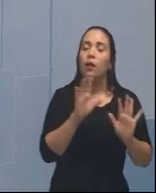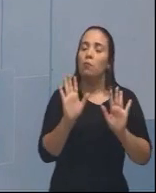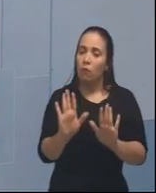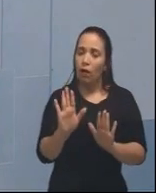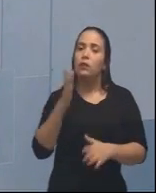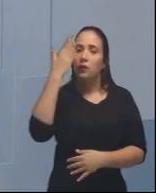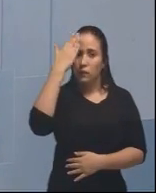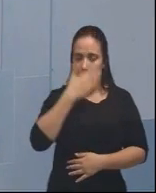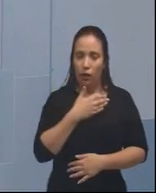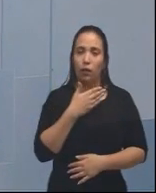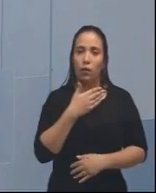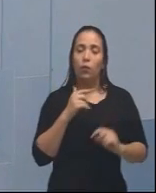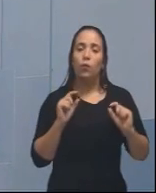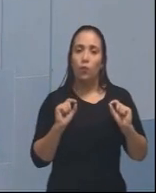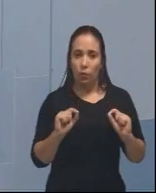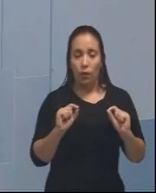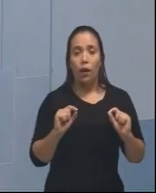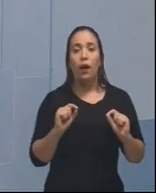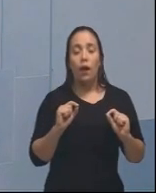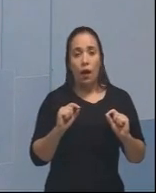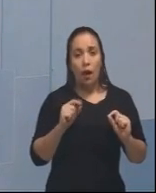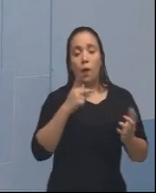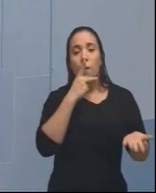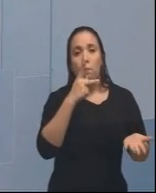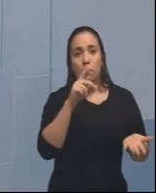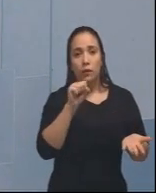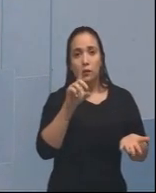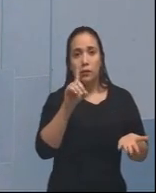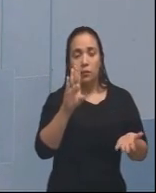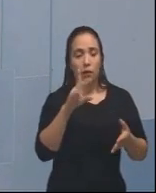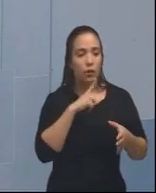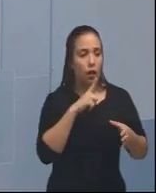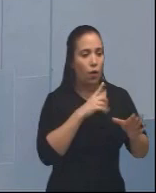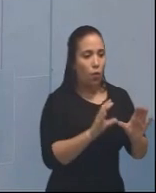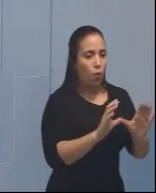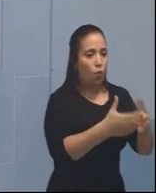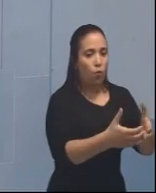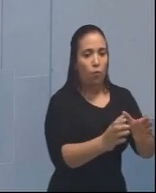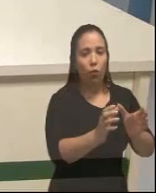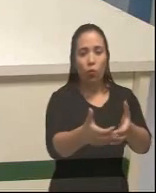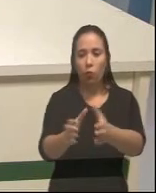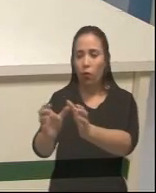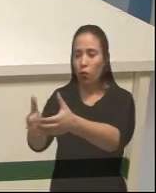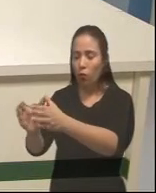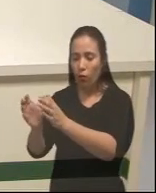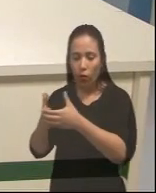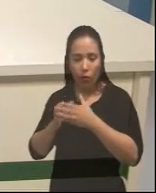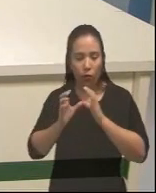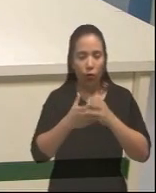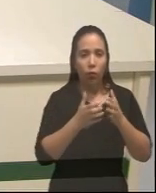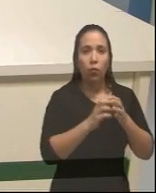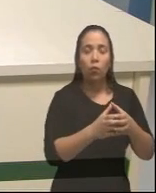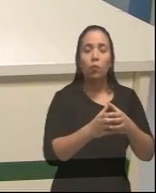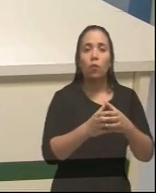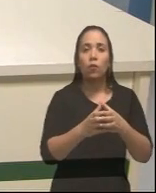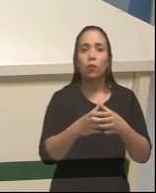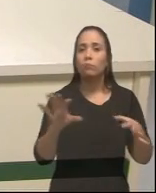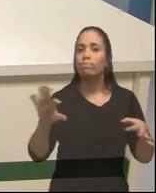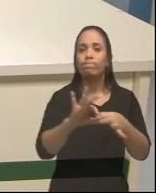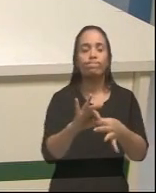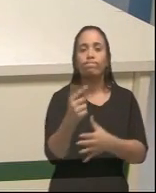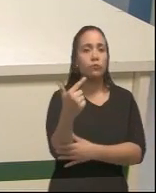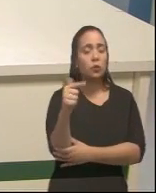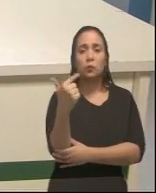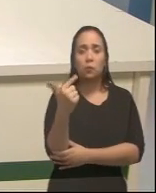realidade, seriedade mesmo, é isso mesmo. São várias facções. É igual o PT. O PSDB é parecido. O Mas o